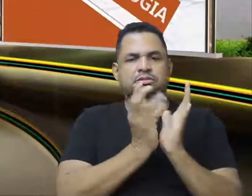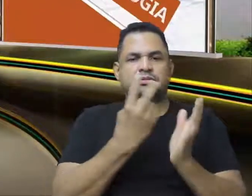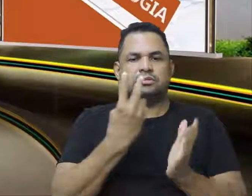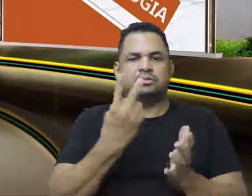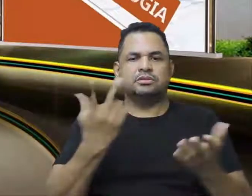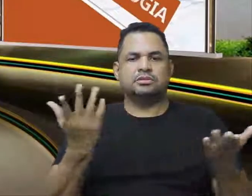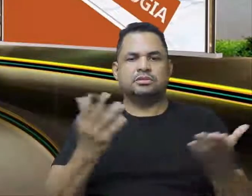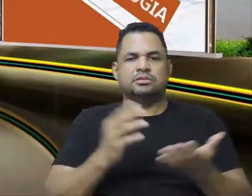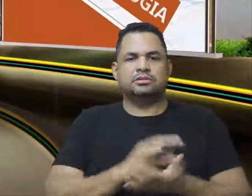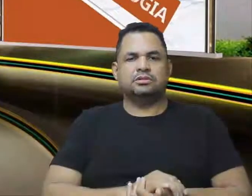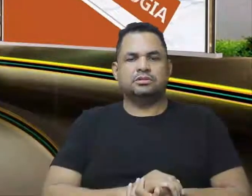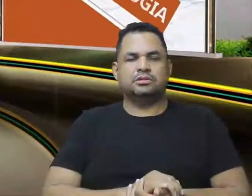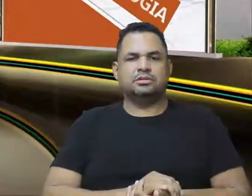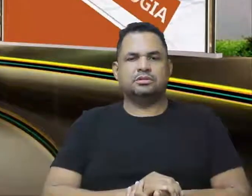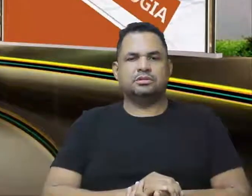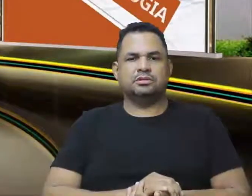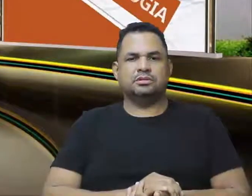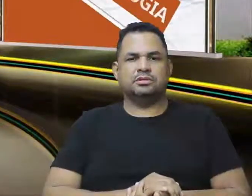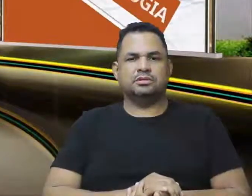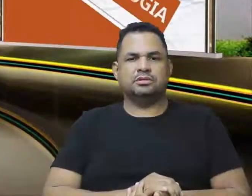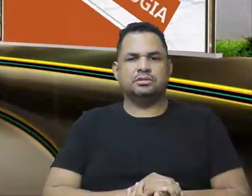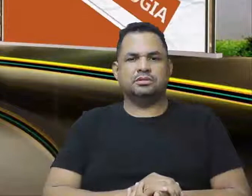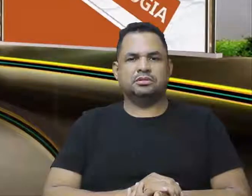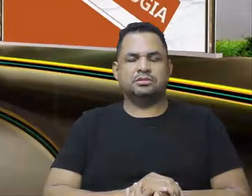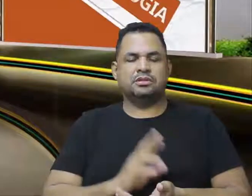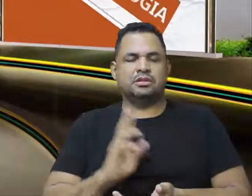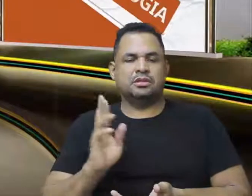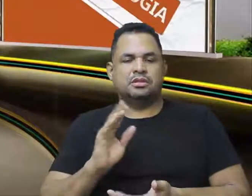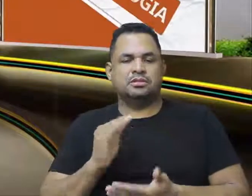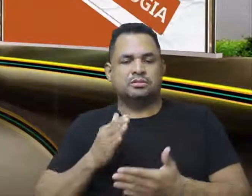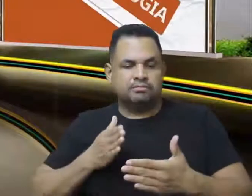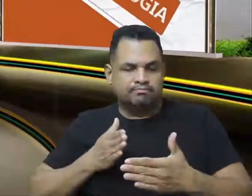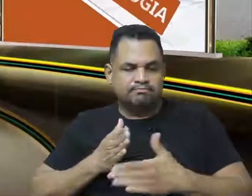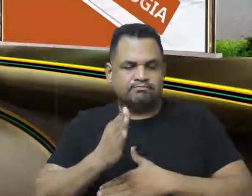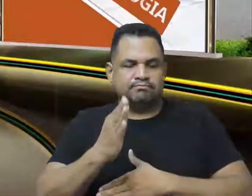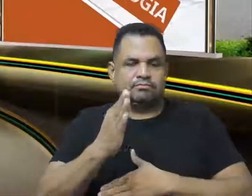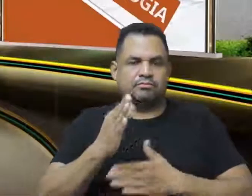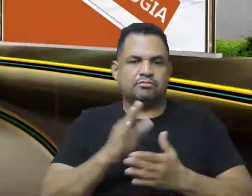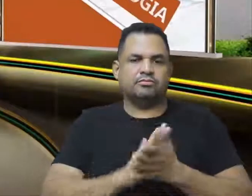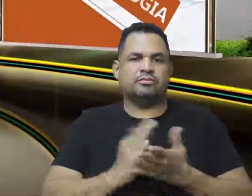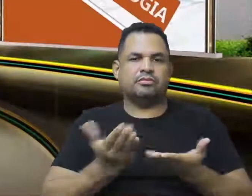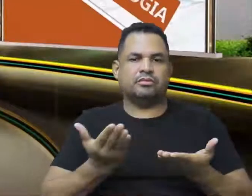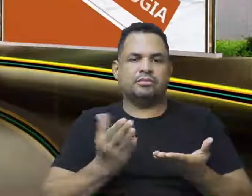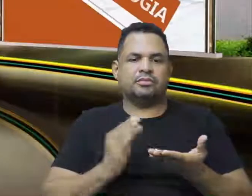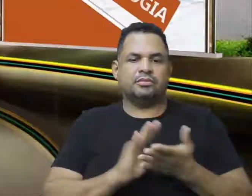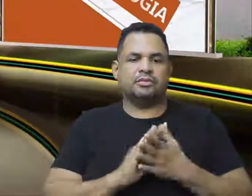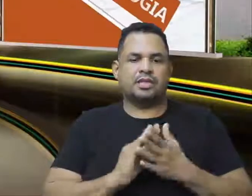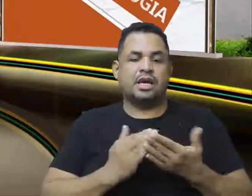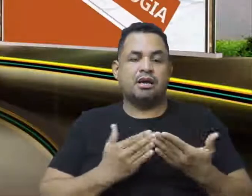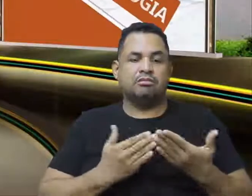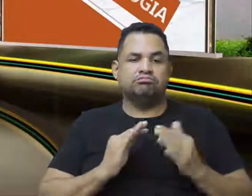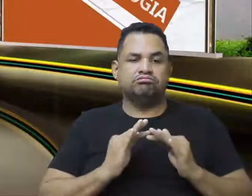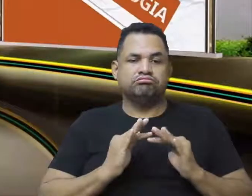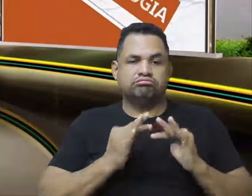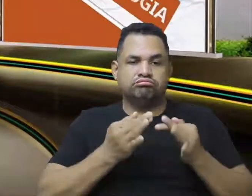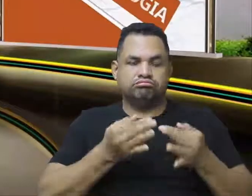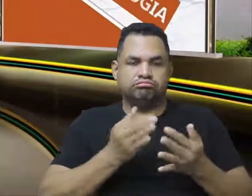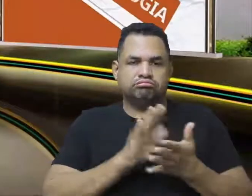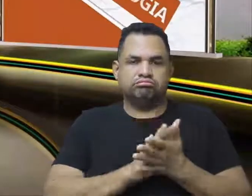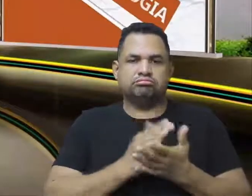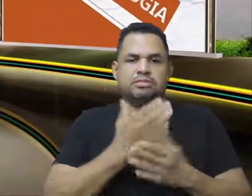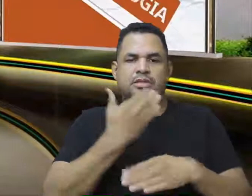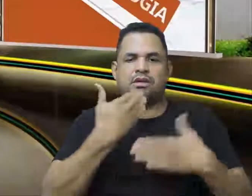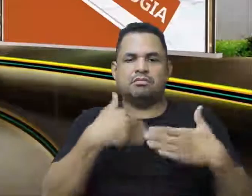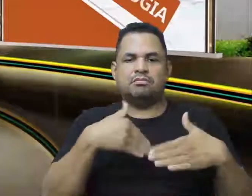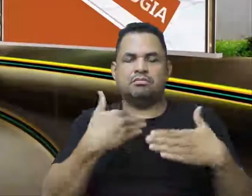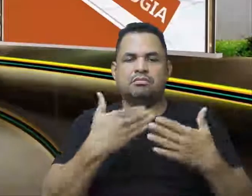Ou seja a para quem passar logo agora né a última prova de sociologia né ou seja